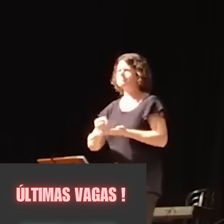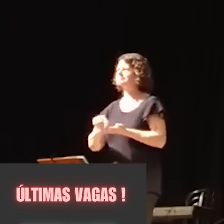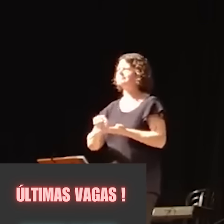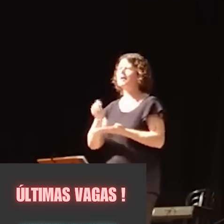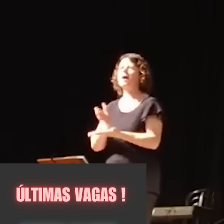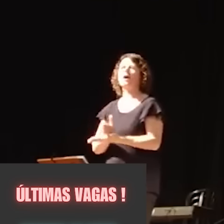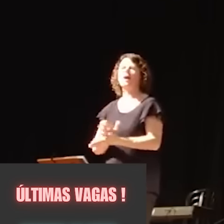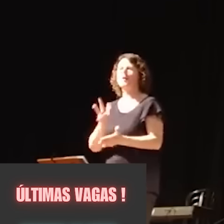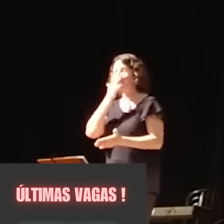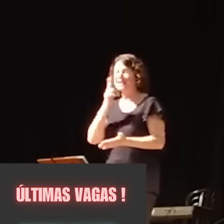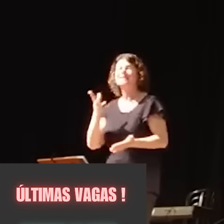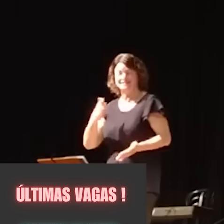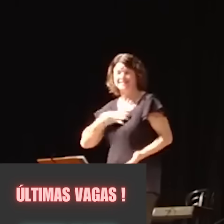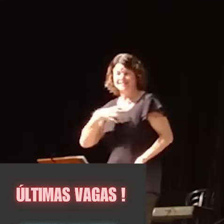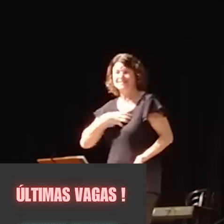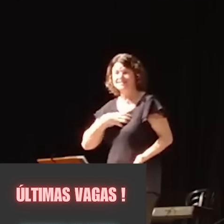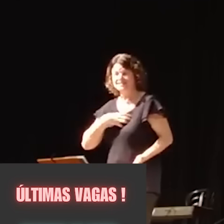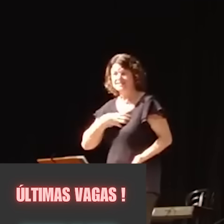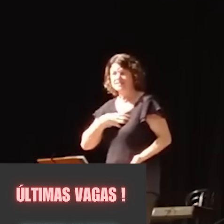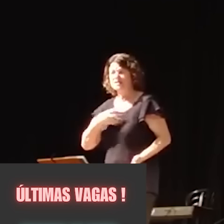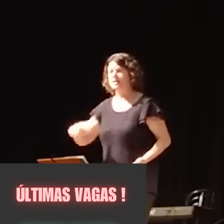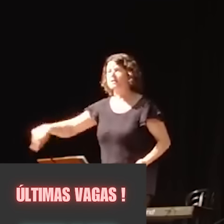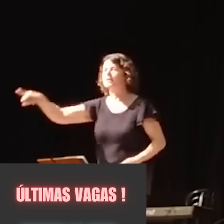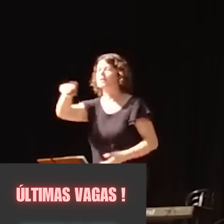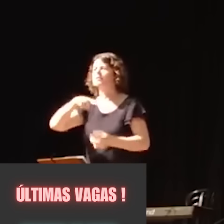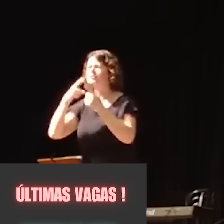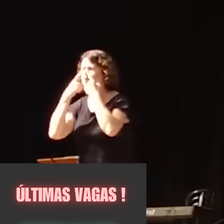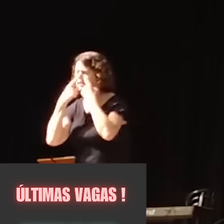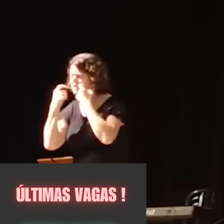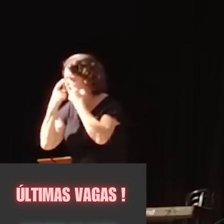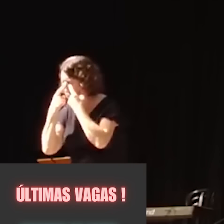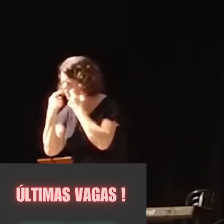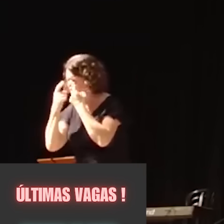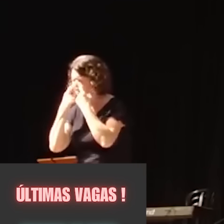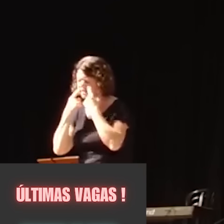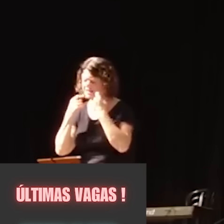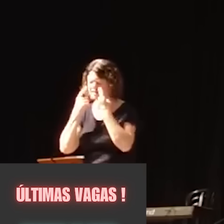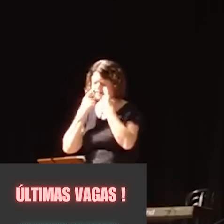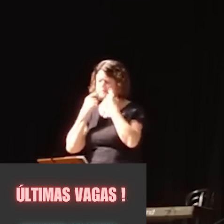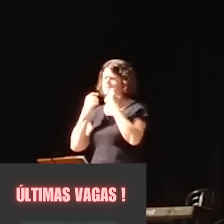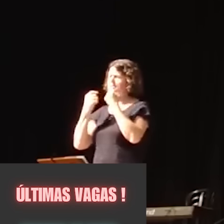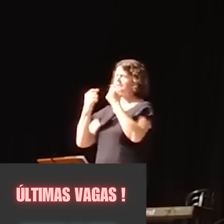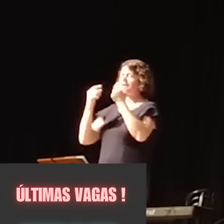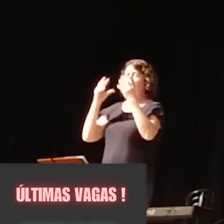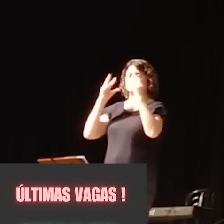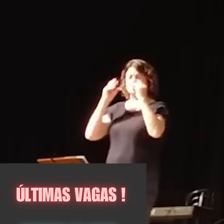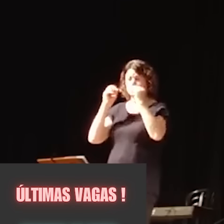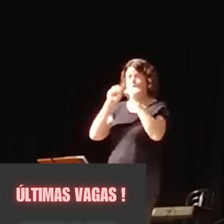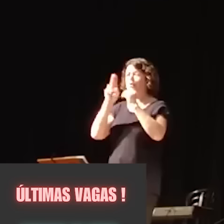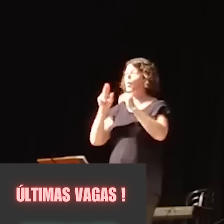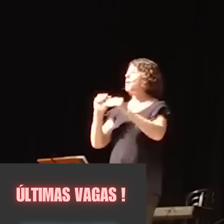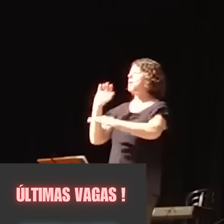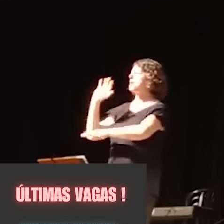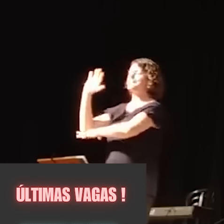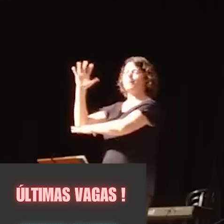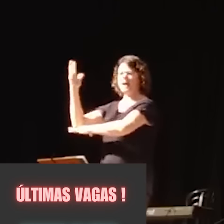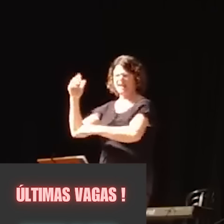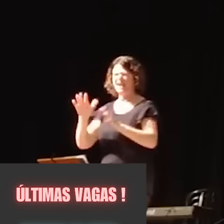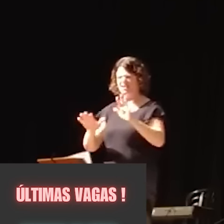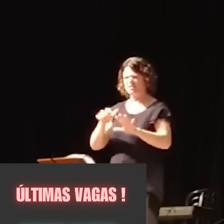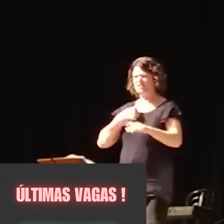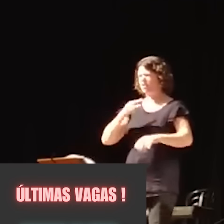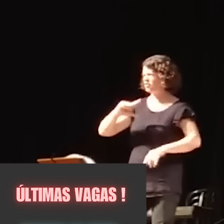rejeita mas quando nós choramos no Segredo na noite dentro daqueles lugares às vezes eu saio aqui nos parques da cidade Esse dia eu